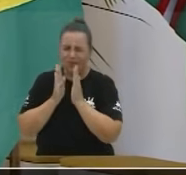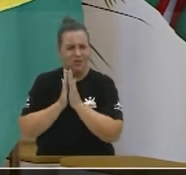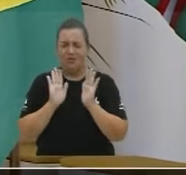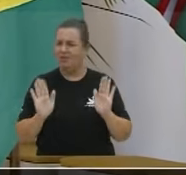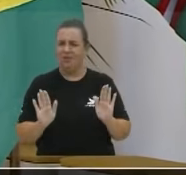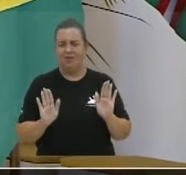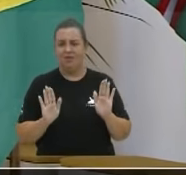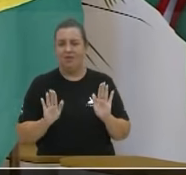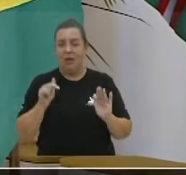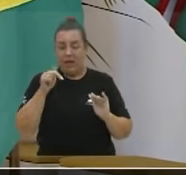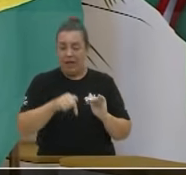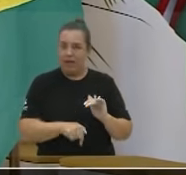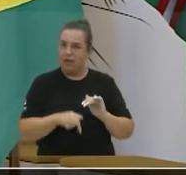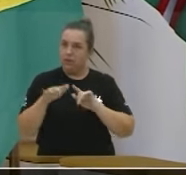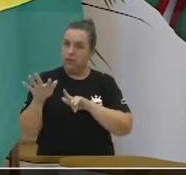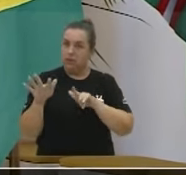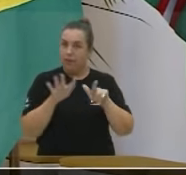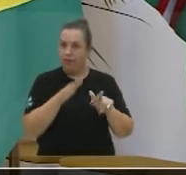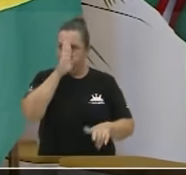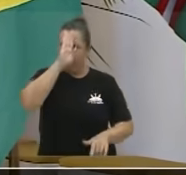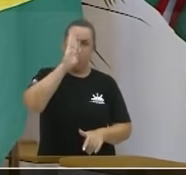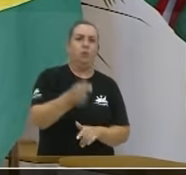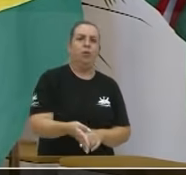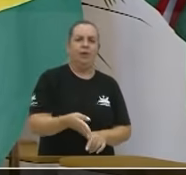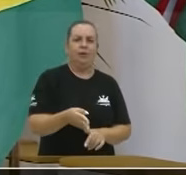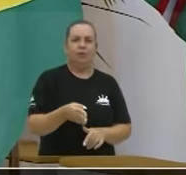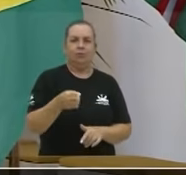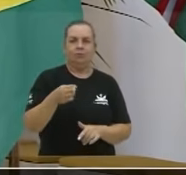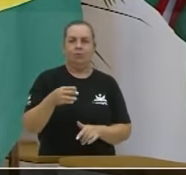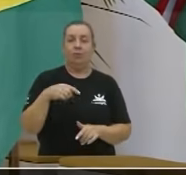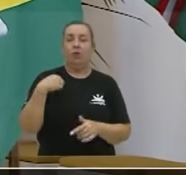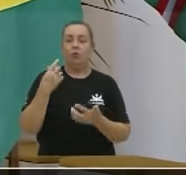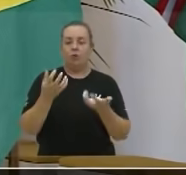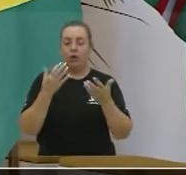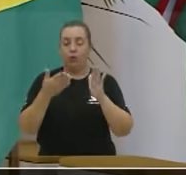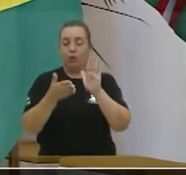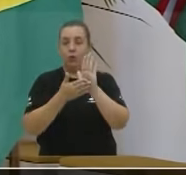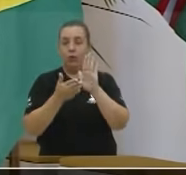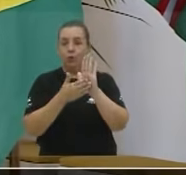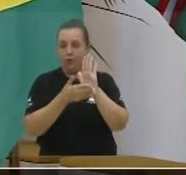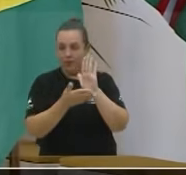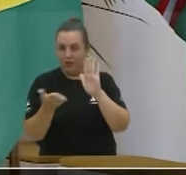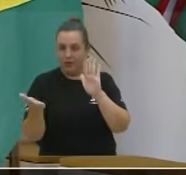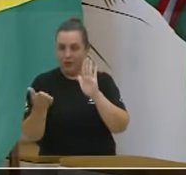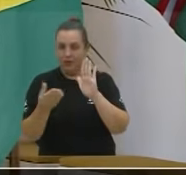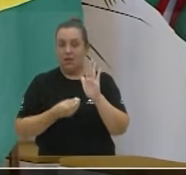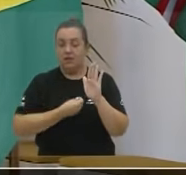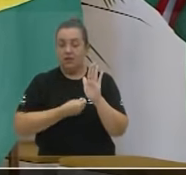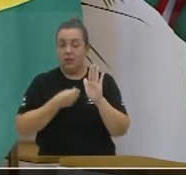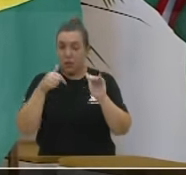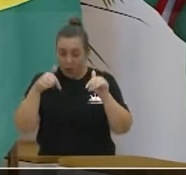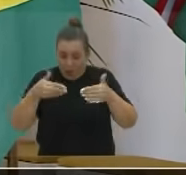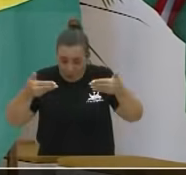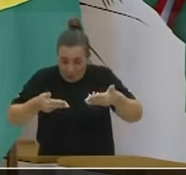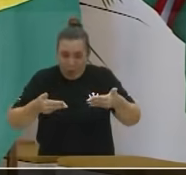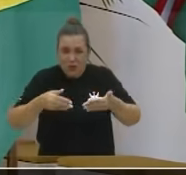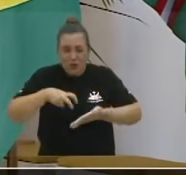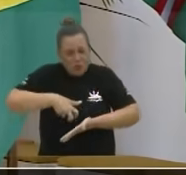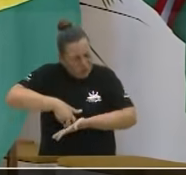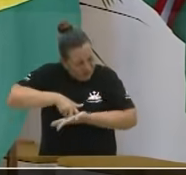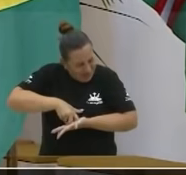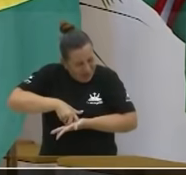Se esta Semana Santa, se tem algo que eu quero propor, esteja mais do que nunca de